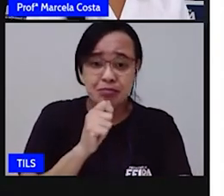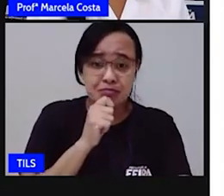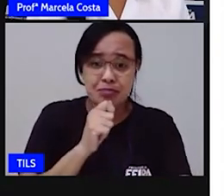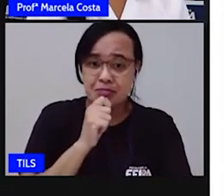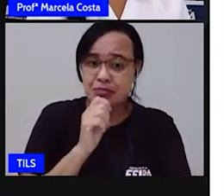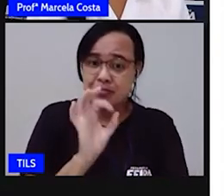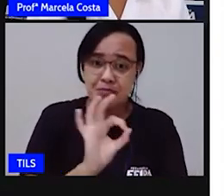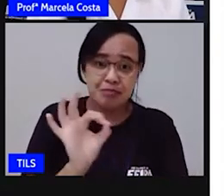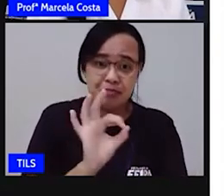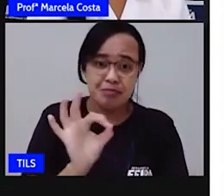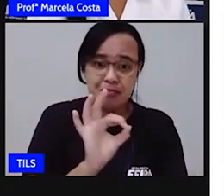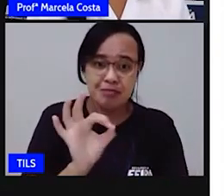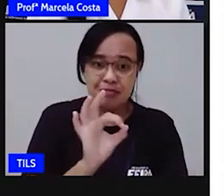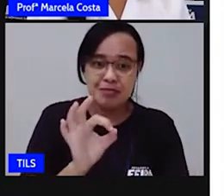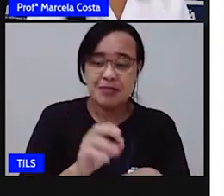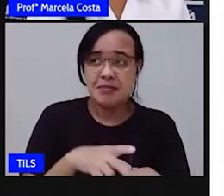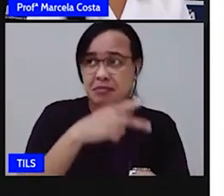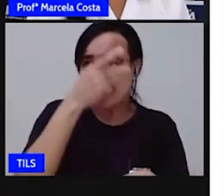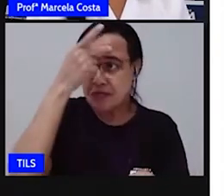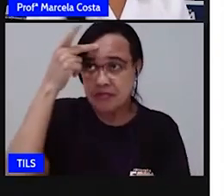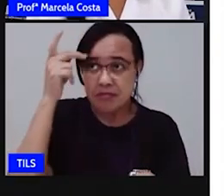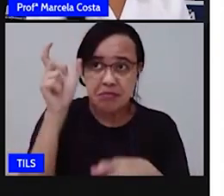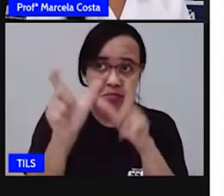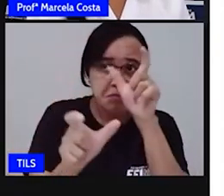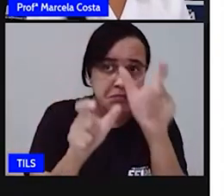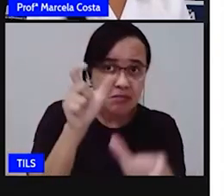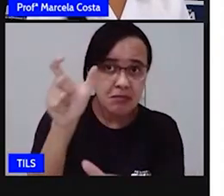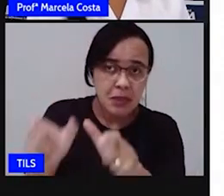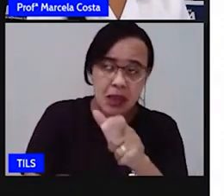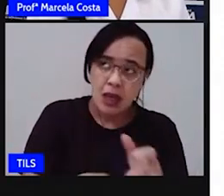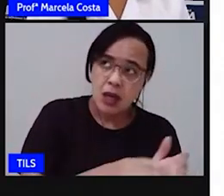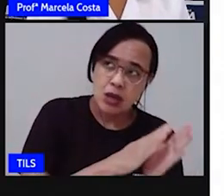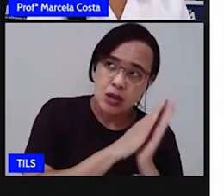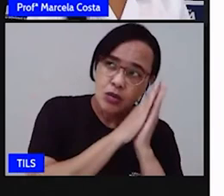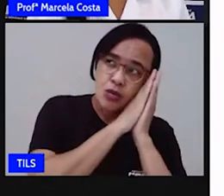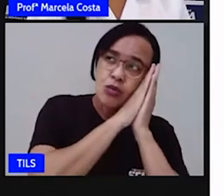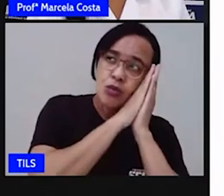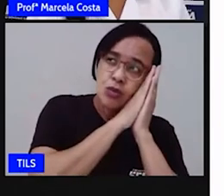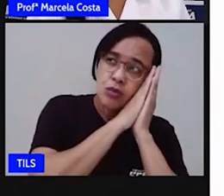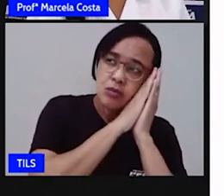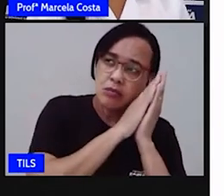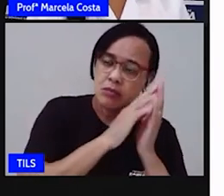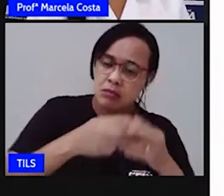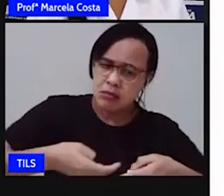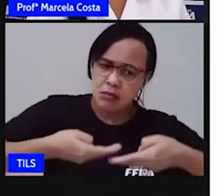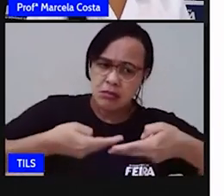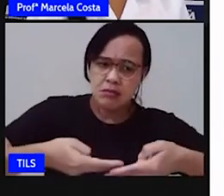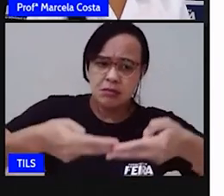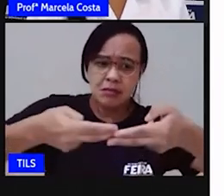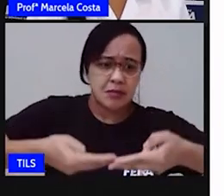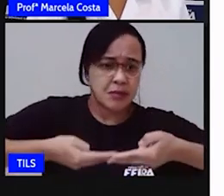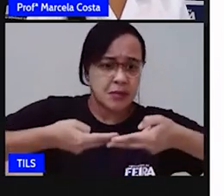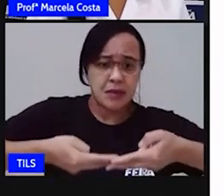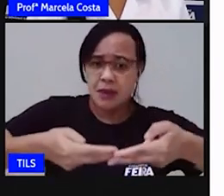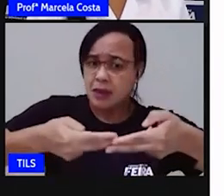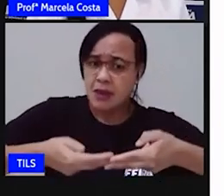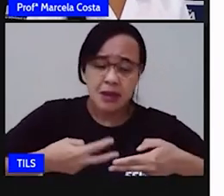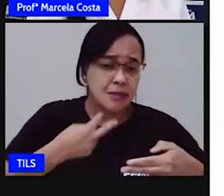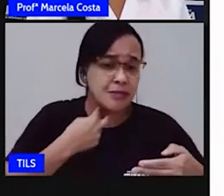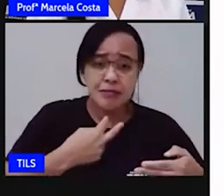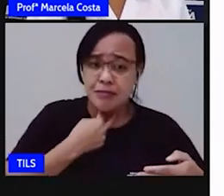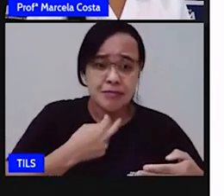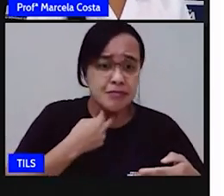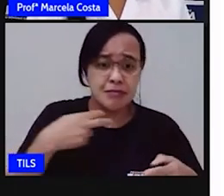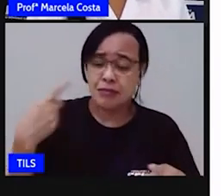Ninguém podia dormir na rede. Porque